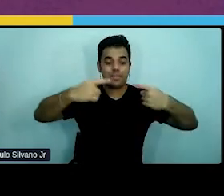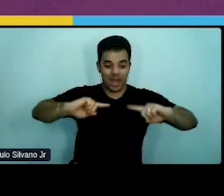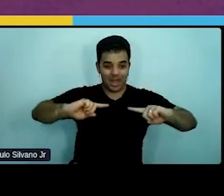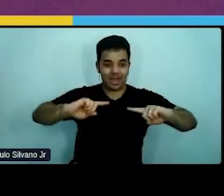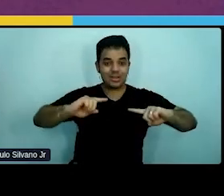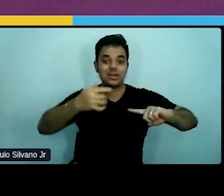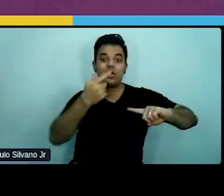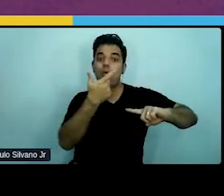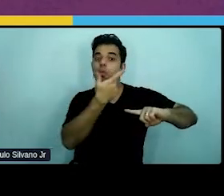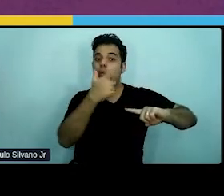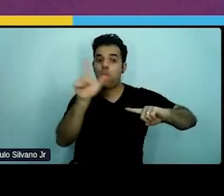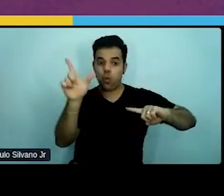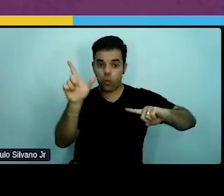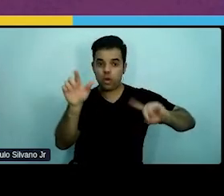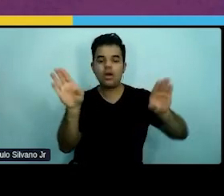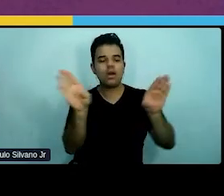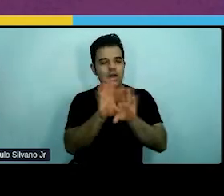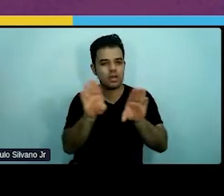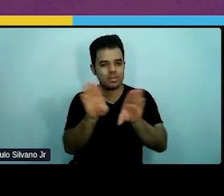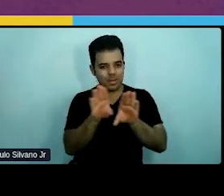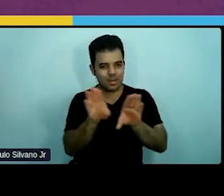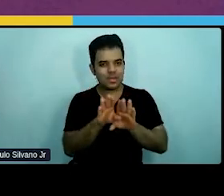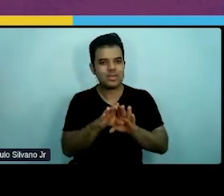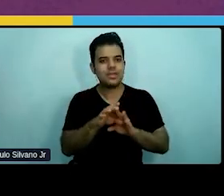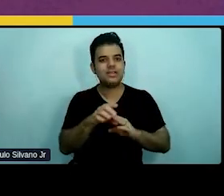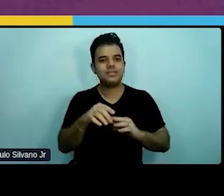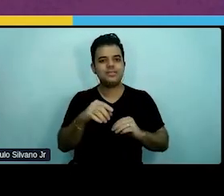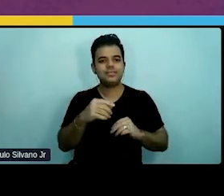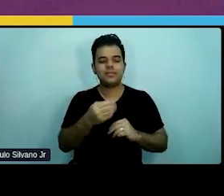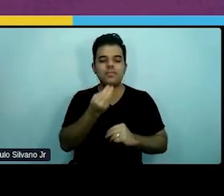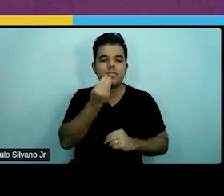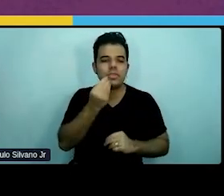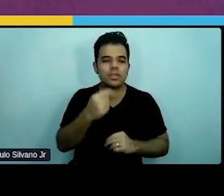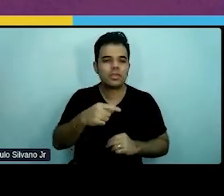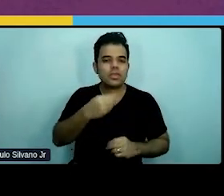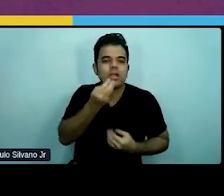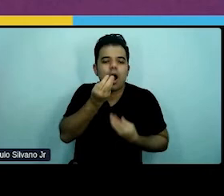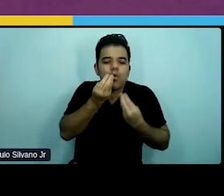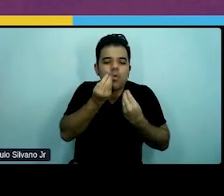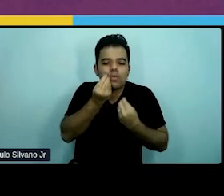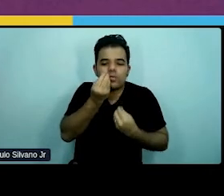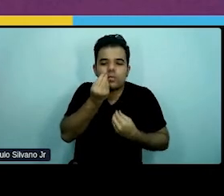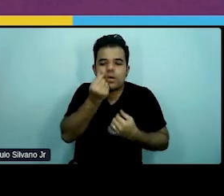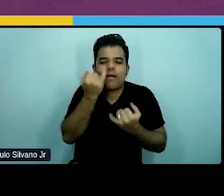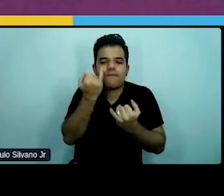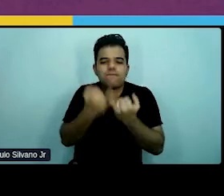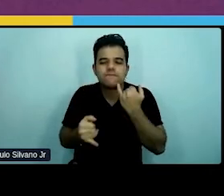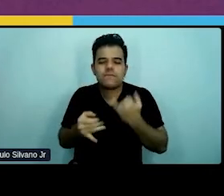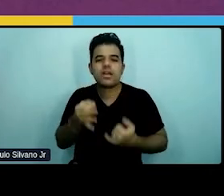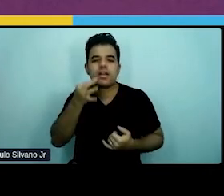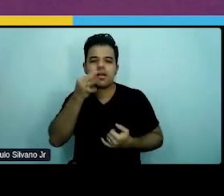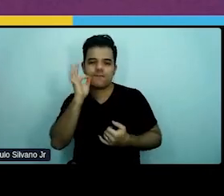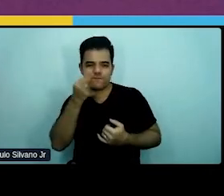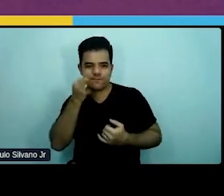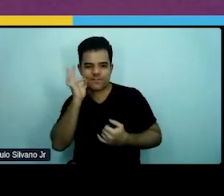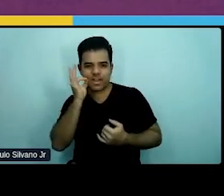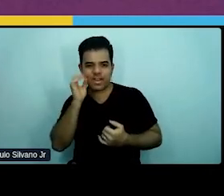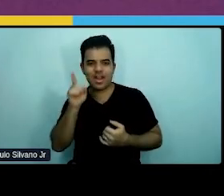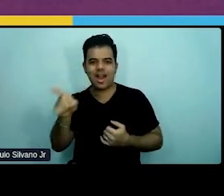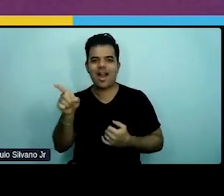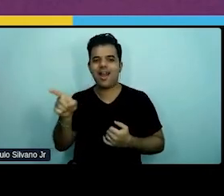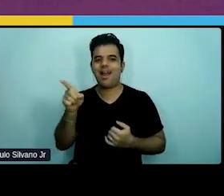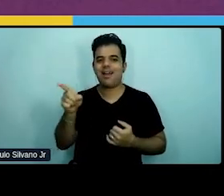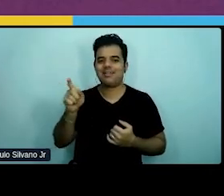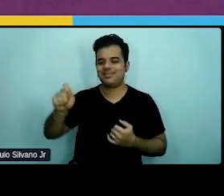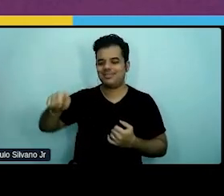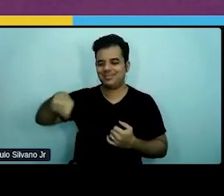que você teria a língua fonte tem gosto de café, sendo traduzido para um sinal 3 e aqui um